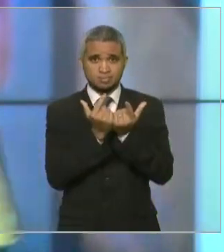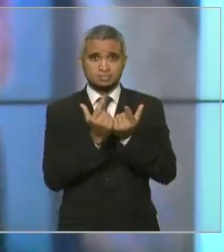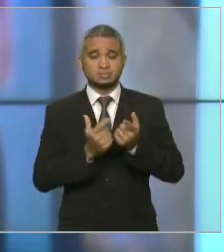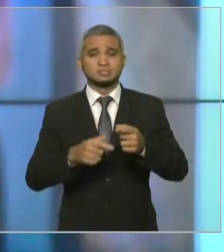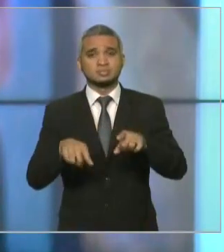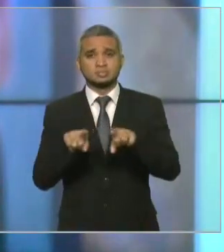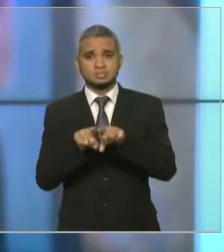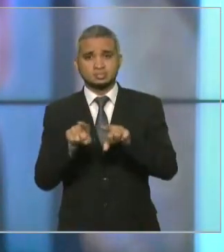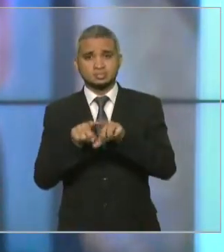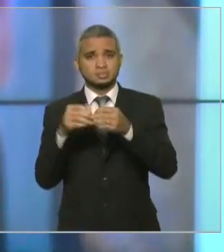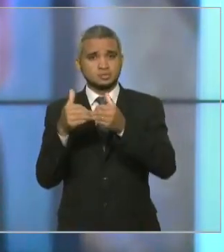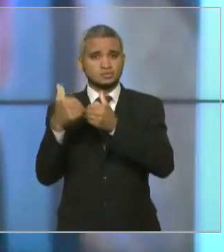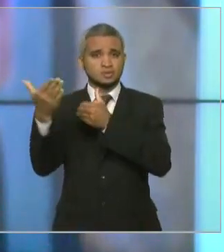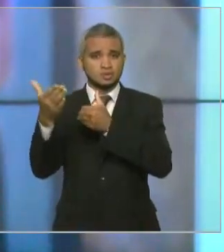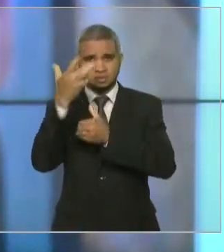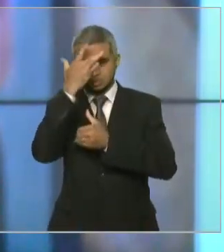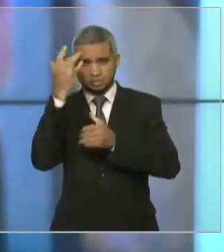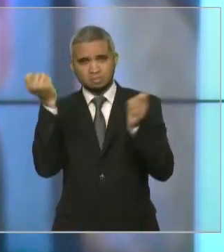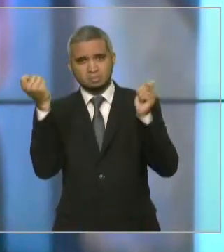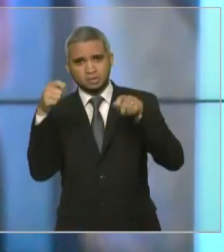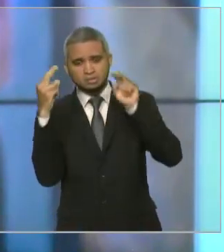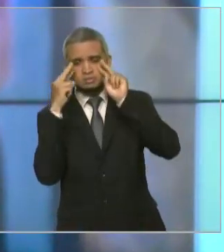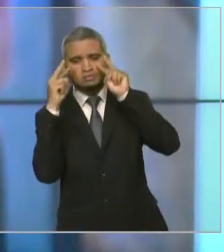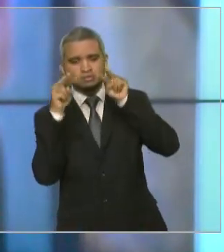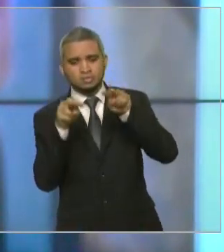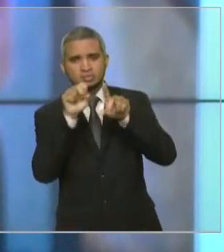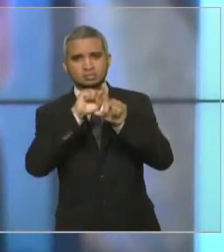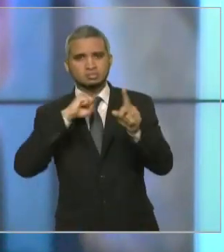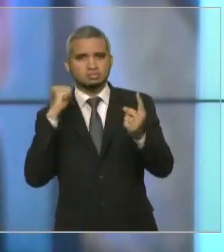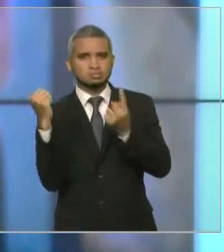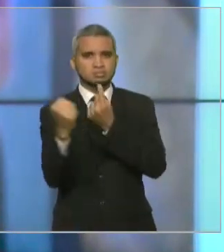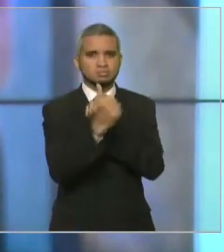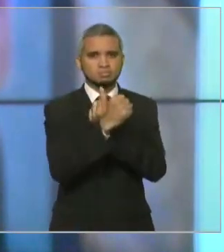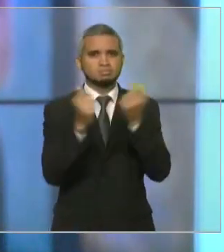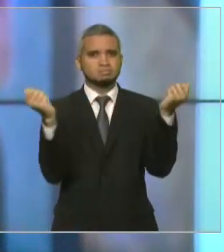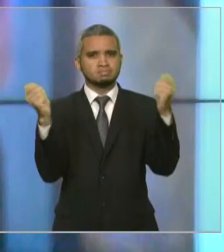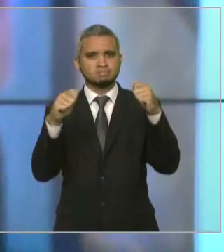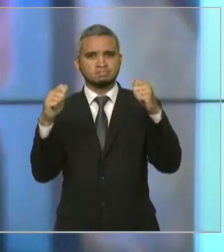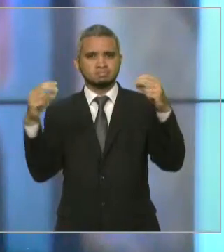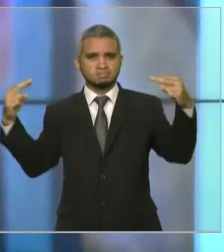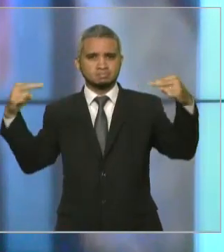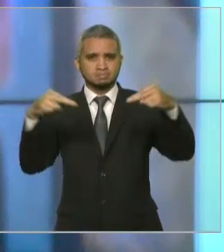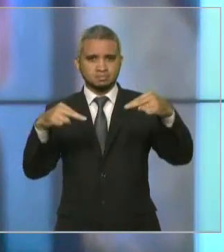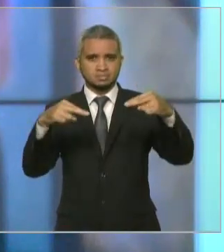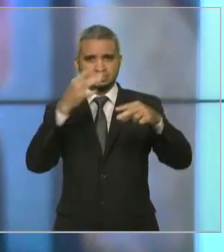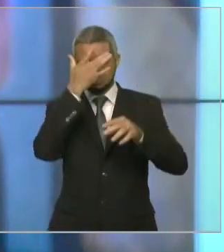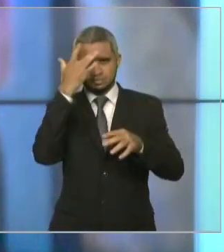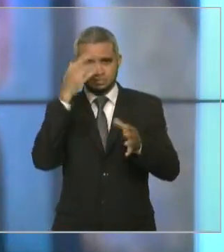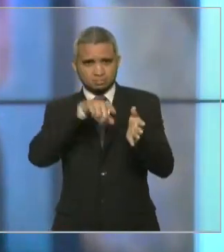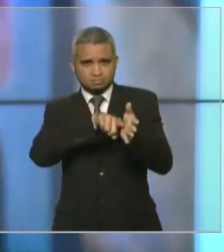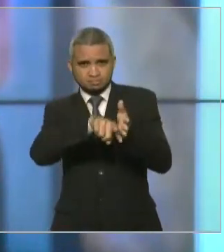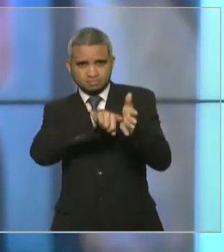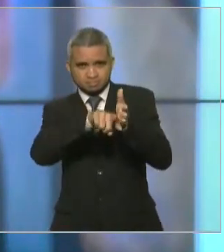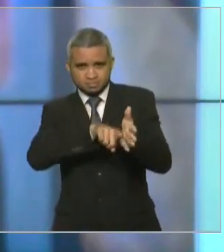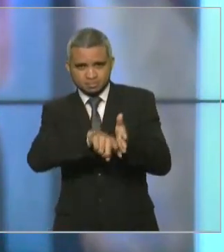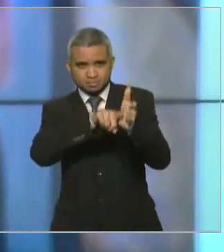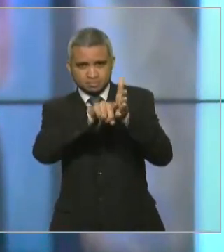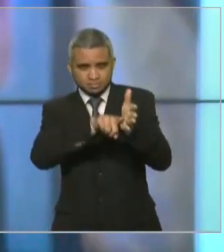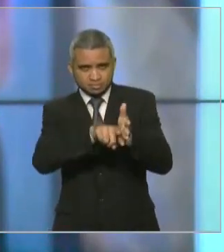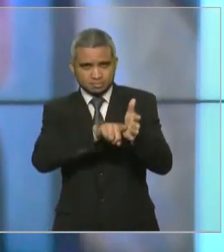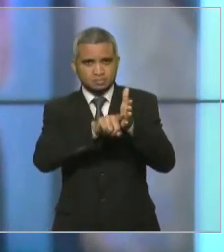é externo, é para a sociedade. É sobretudo para os pesquisadores, para aqueles que